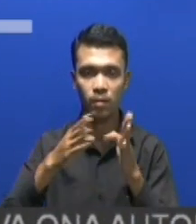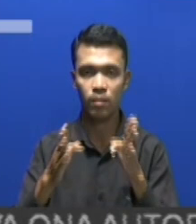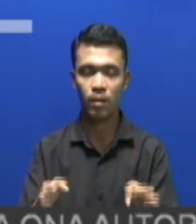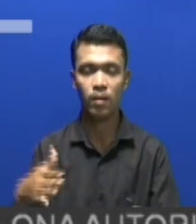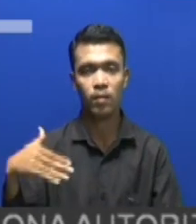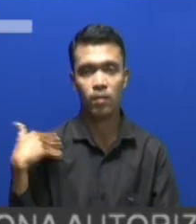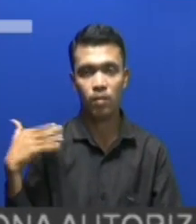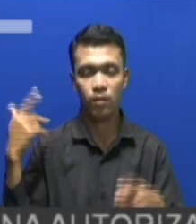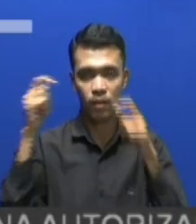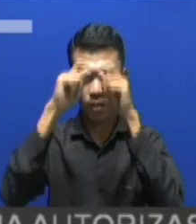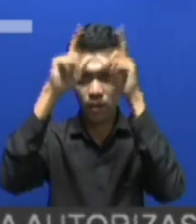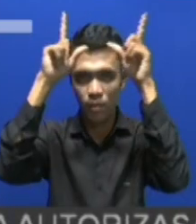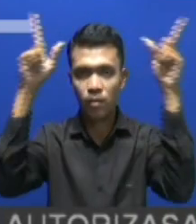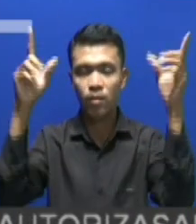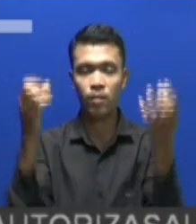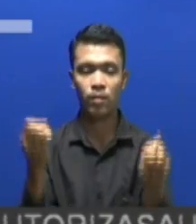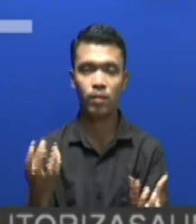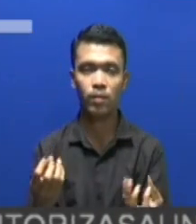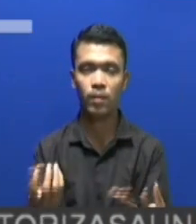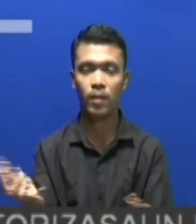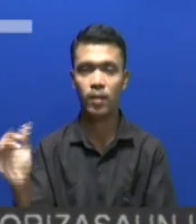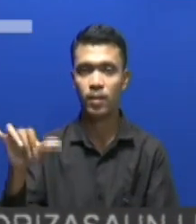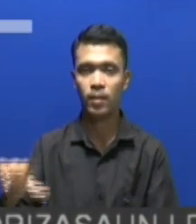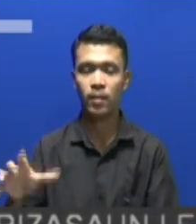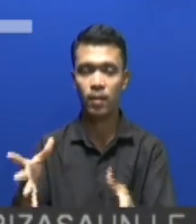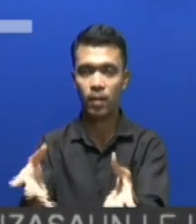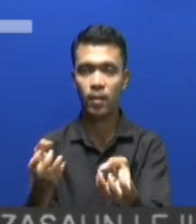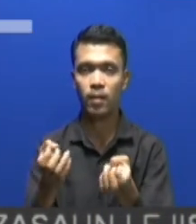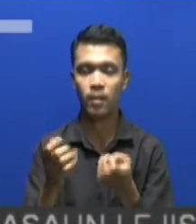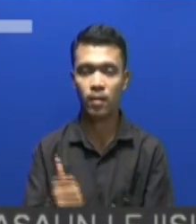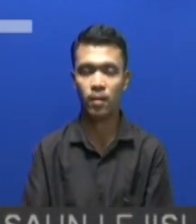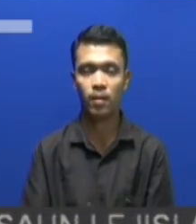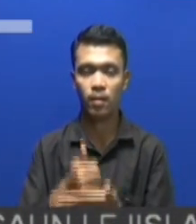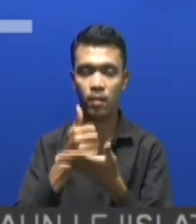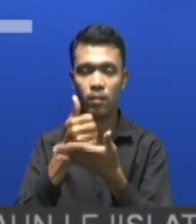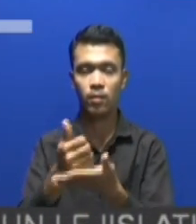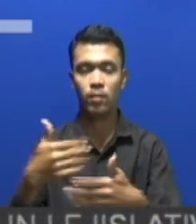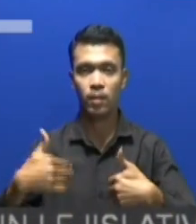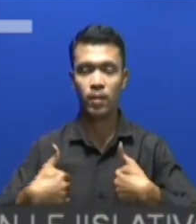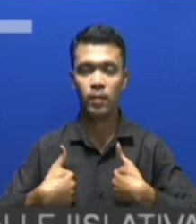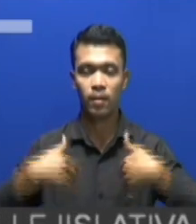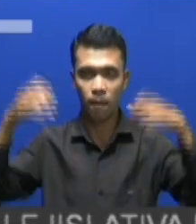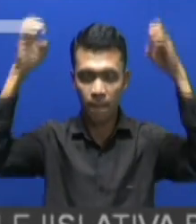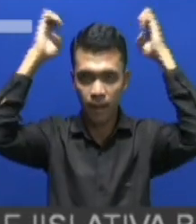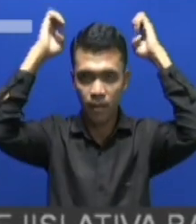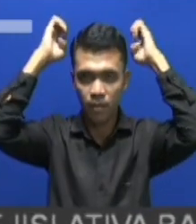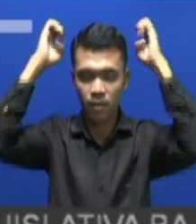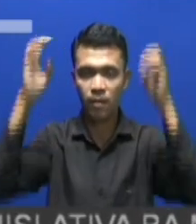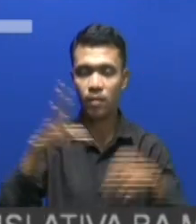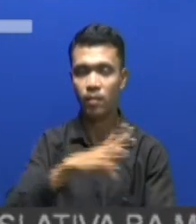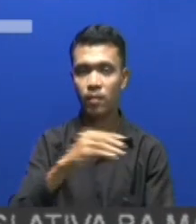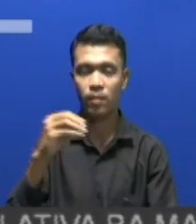ne, nebe Sira concorra a cara que tu apoia setor educação, não mos